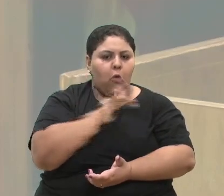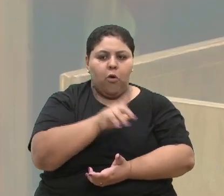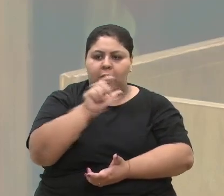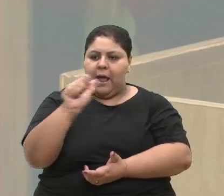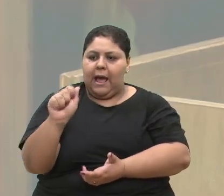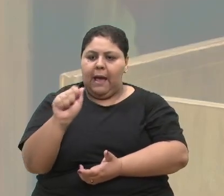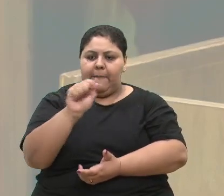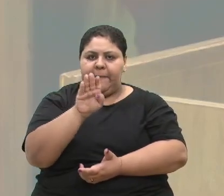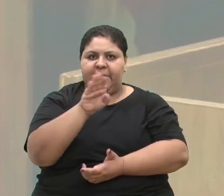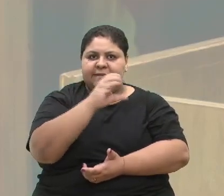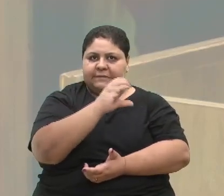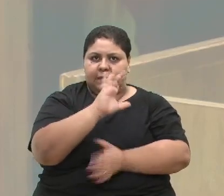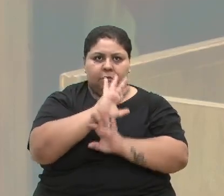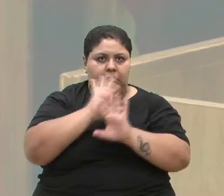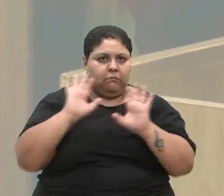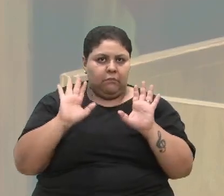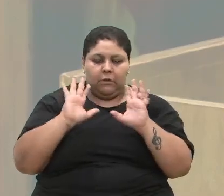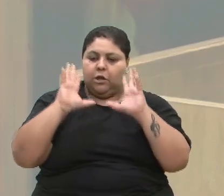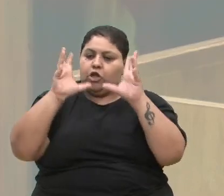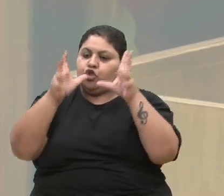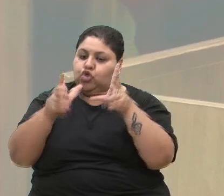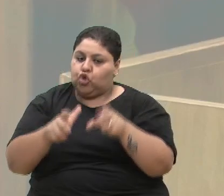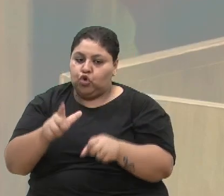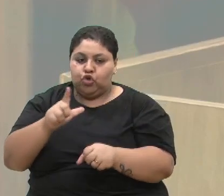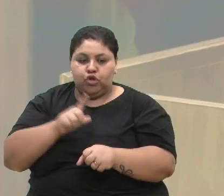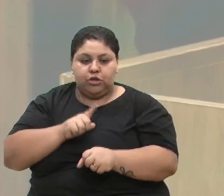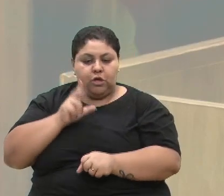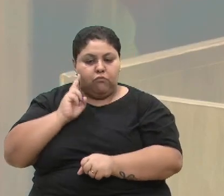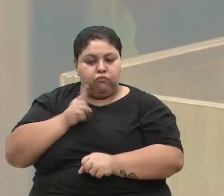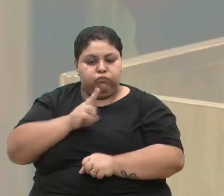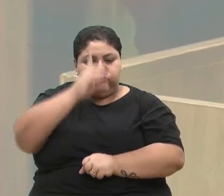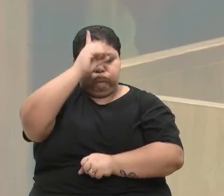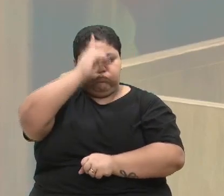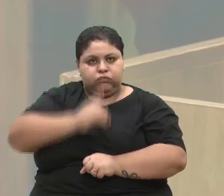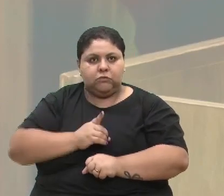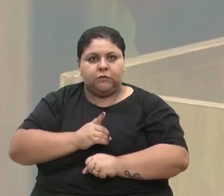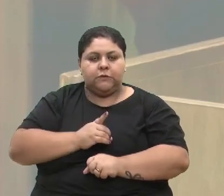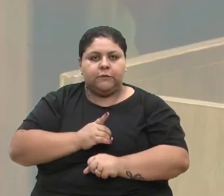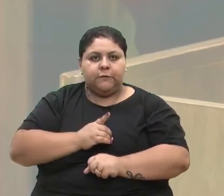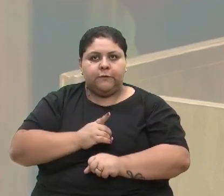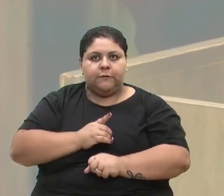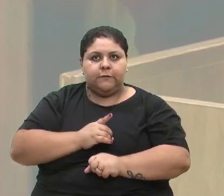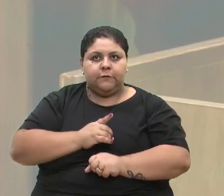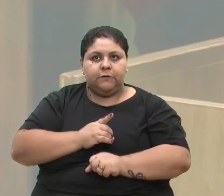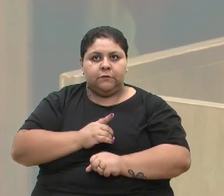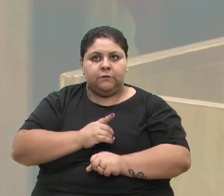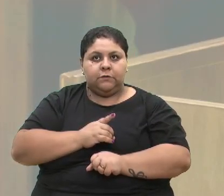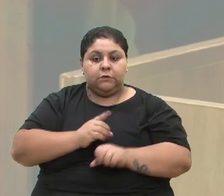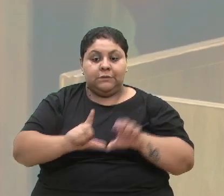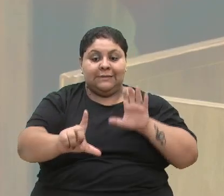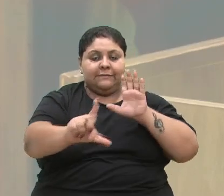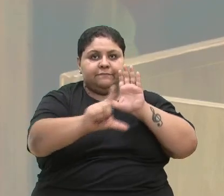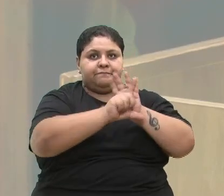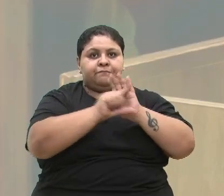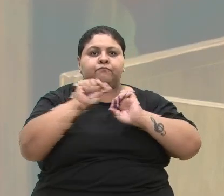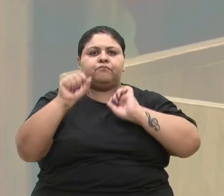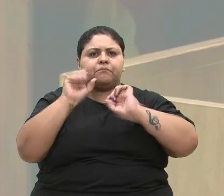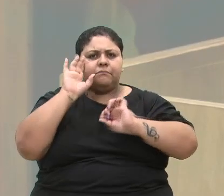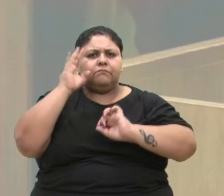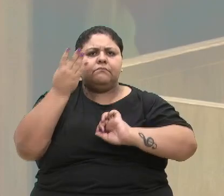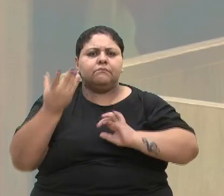cor C. Que todos tenham o mesmo direito e o mesmo dever perante a lei. E o que